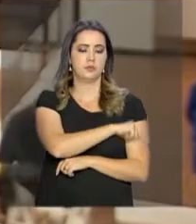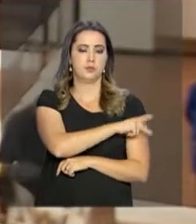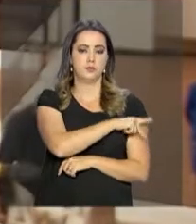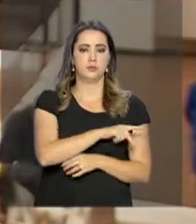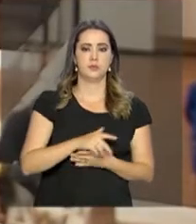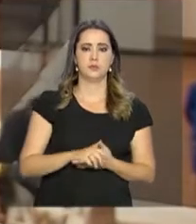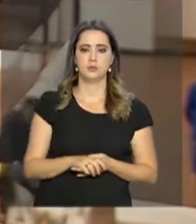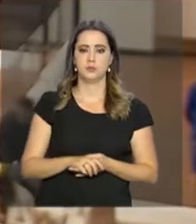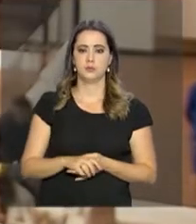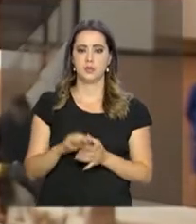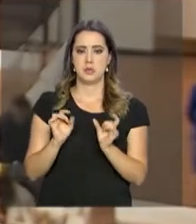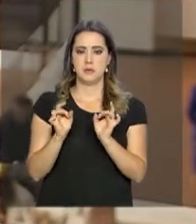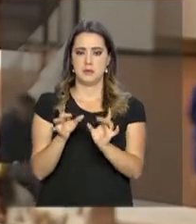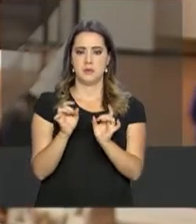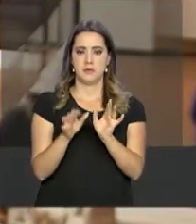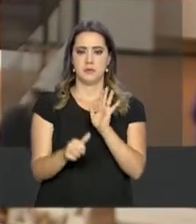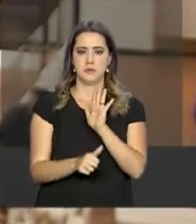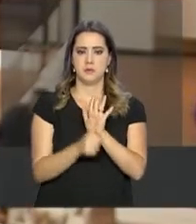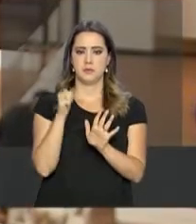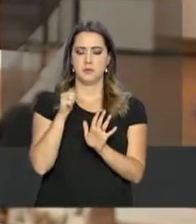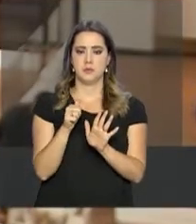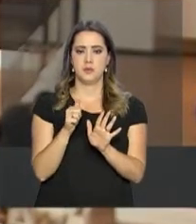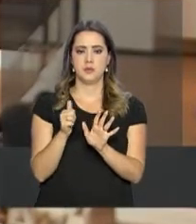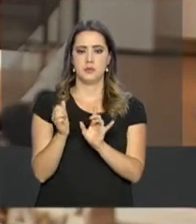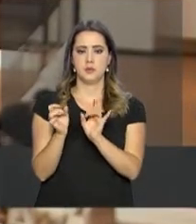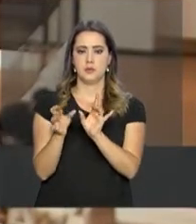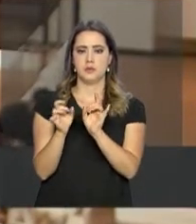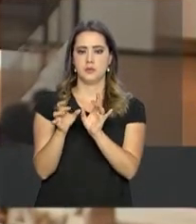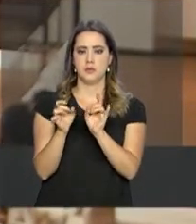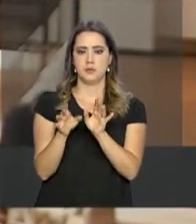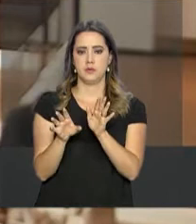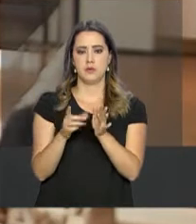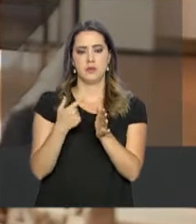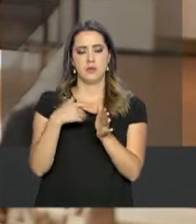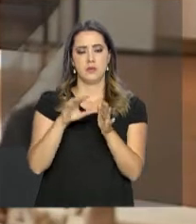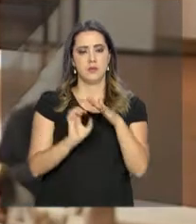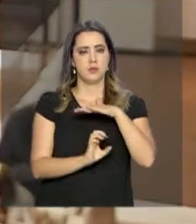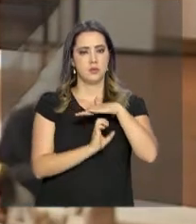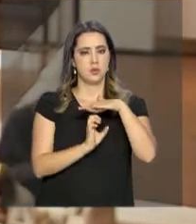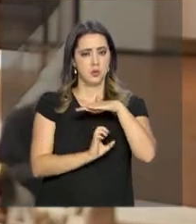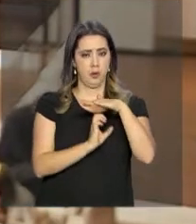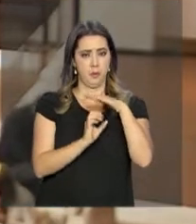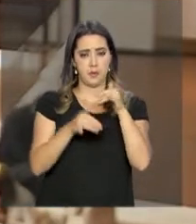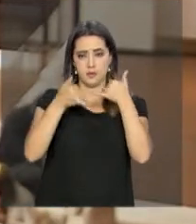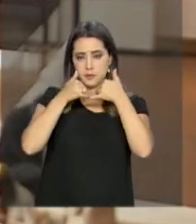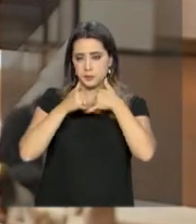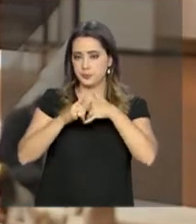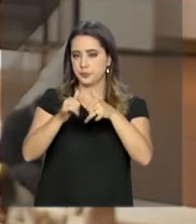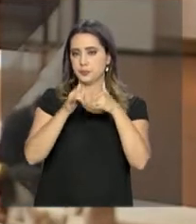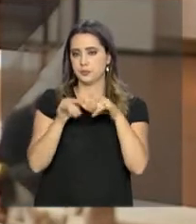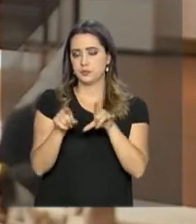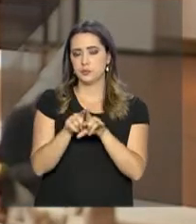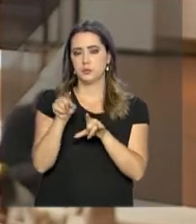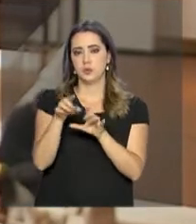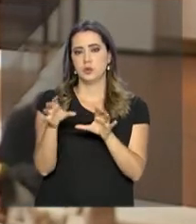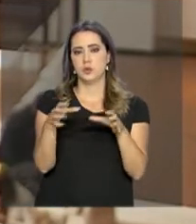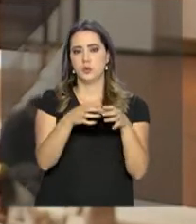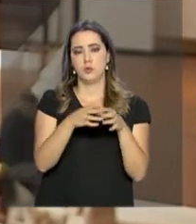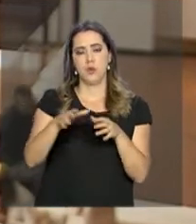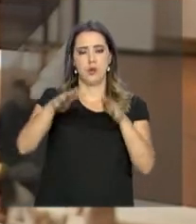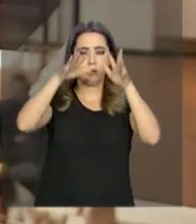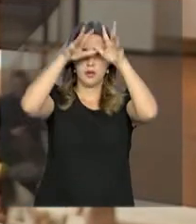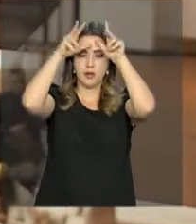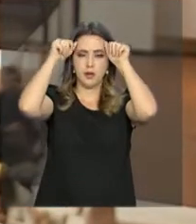o leilão da cepisa é o primeiro no processo de desestatização da eletrobrás as companhias de energia elétrica do acre